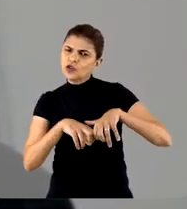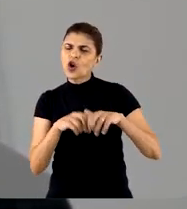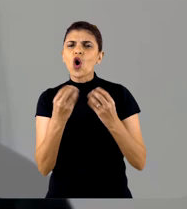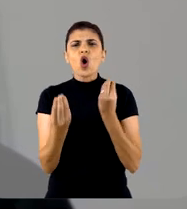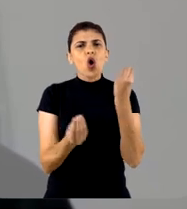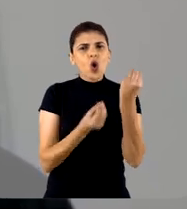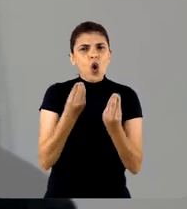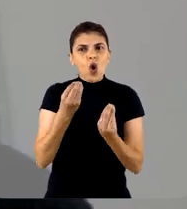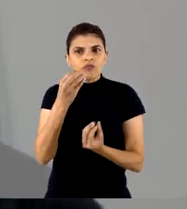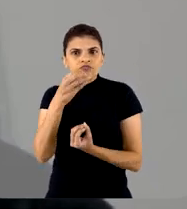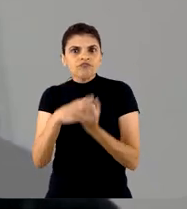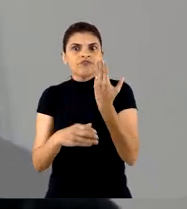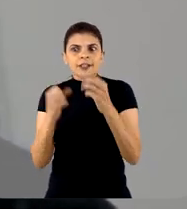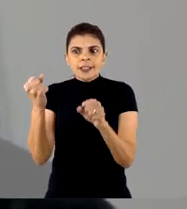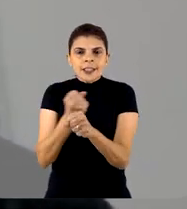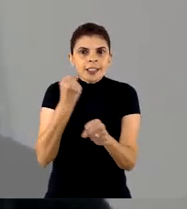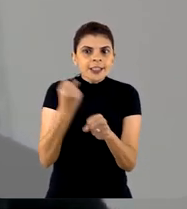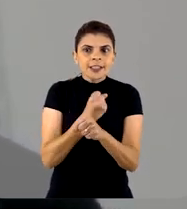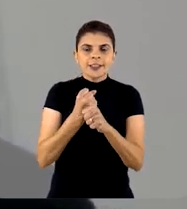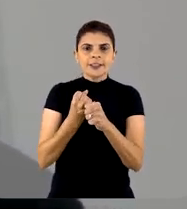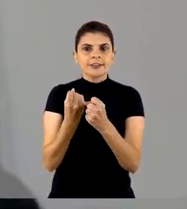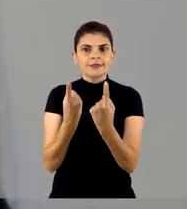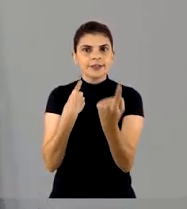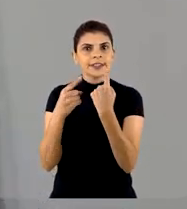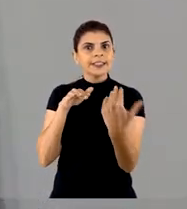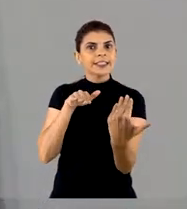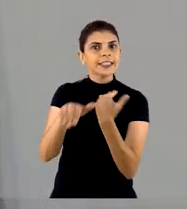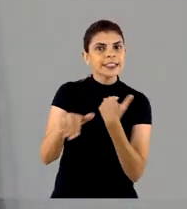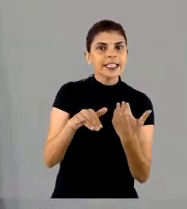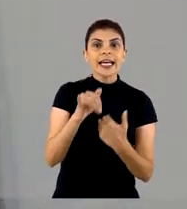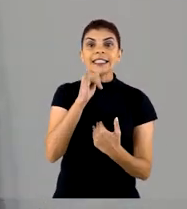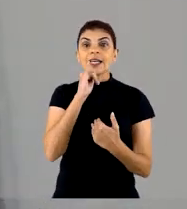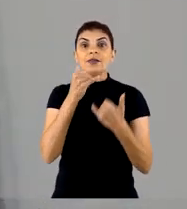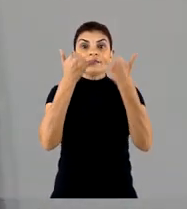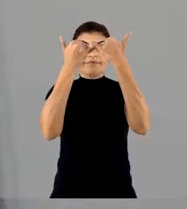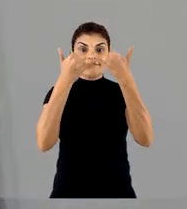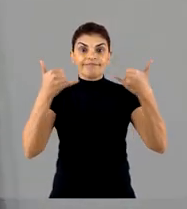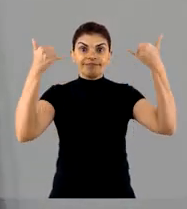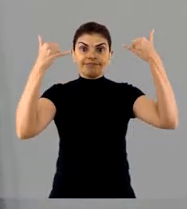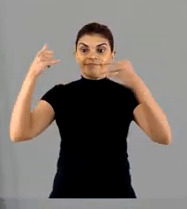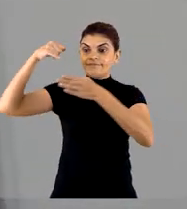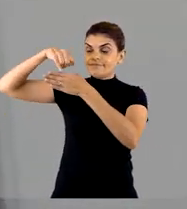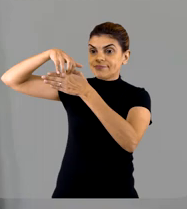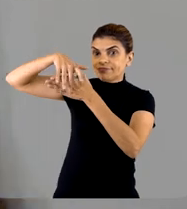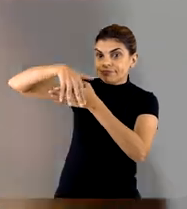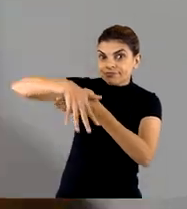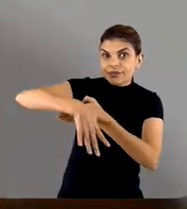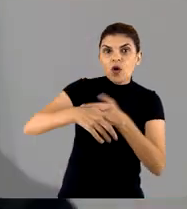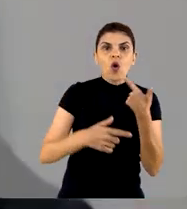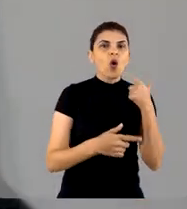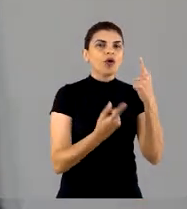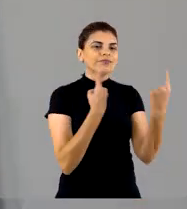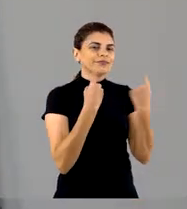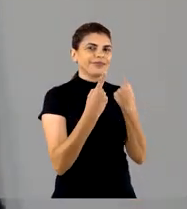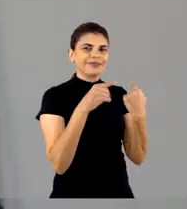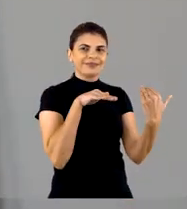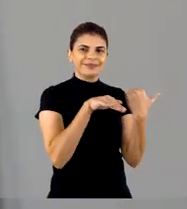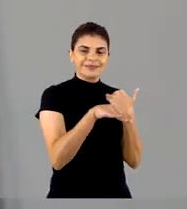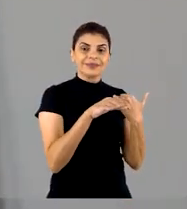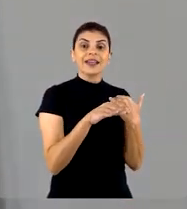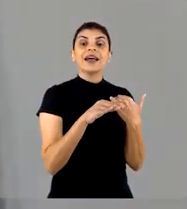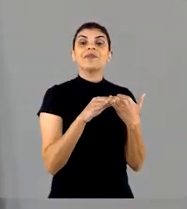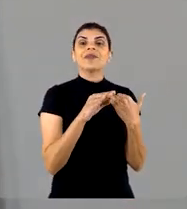ideia de construção de estradas, também, por exemplo, na ditadura foi o período das hidrelétricas, de outras estradas, como a